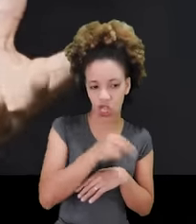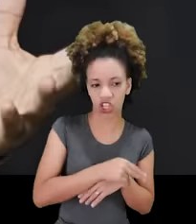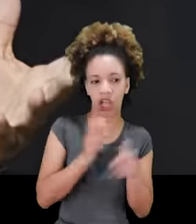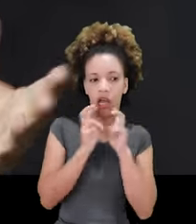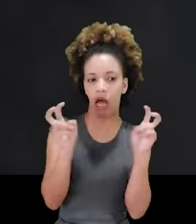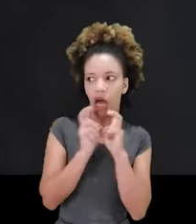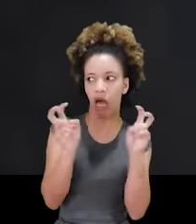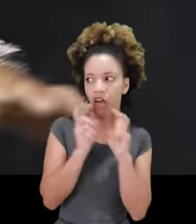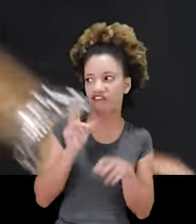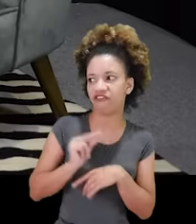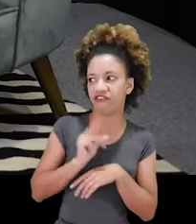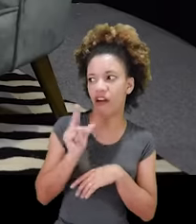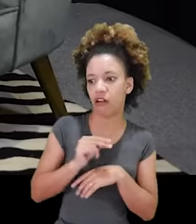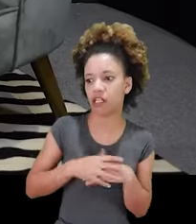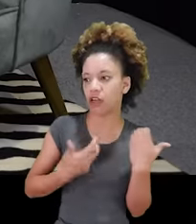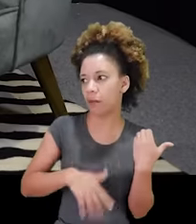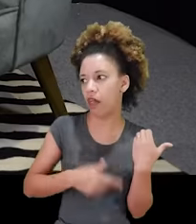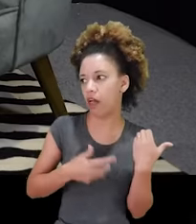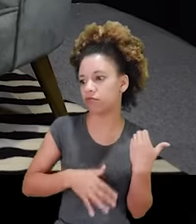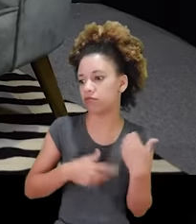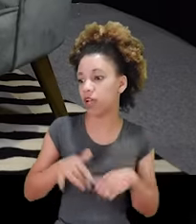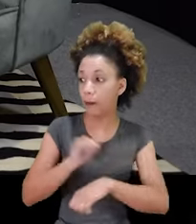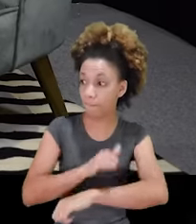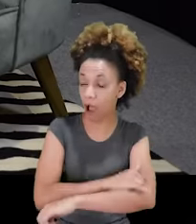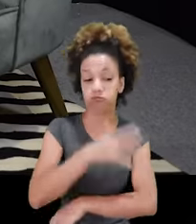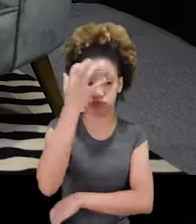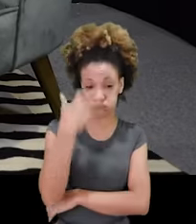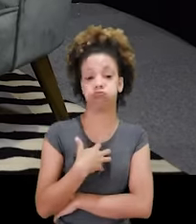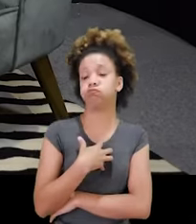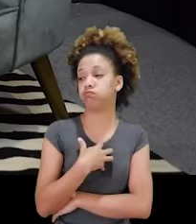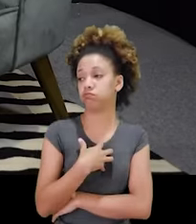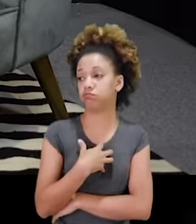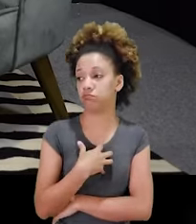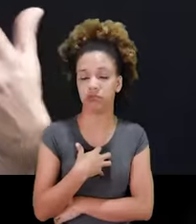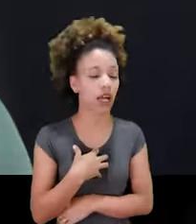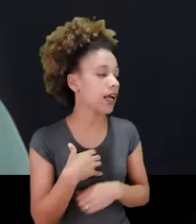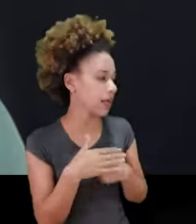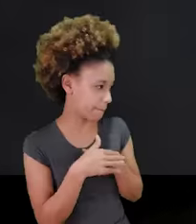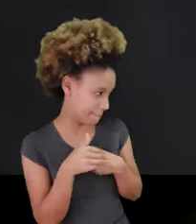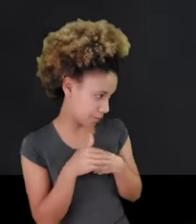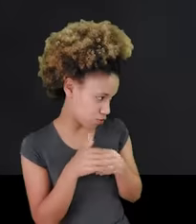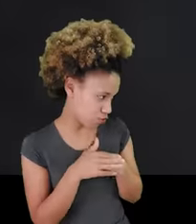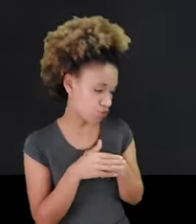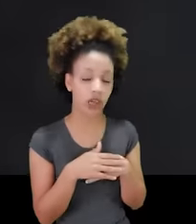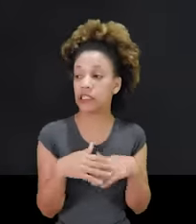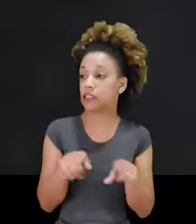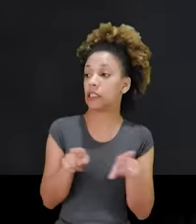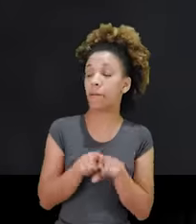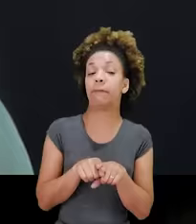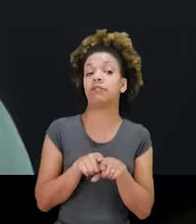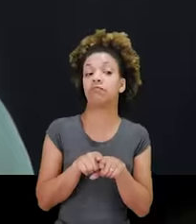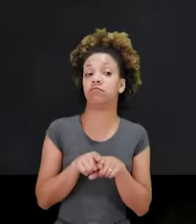mais alto, sim, que toca mais, sim, que é mais bruto, que é mais físico, que mais amoroso, mais, amoroso, sim, mais